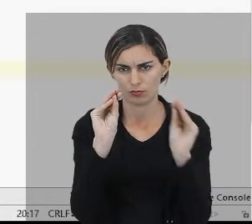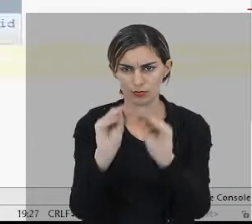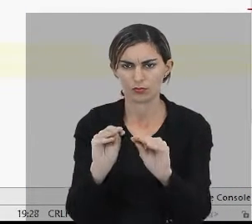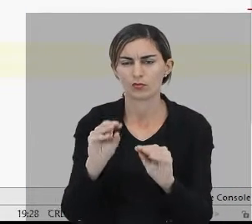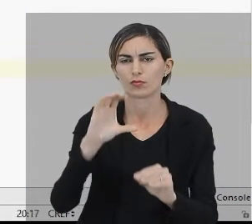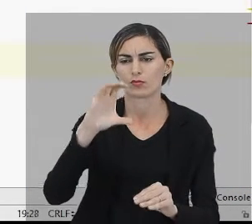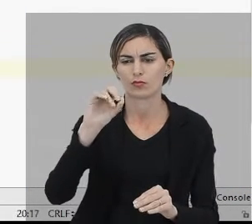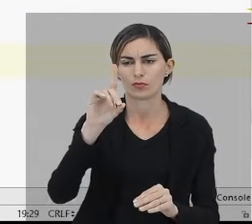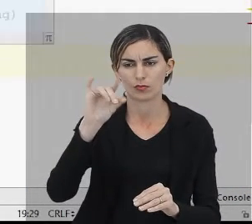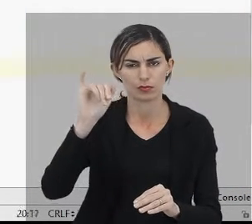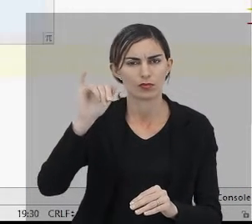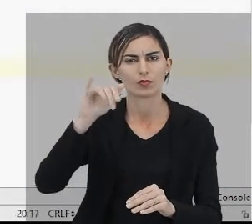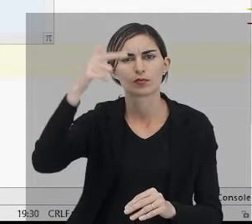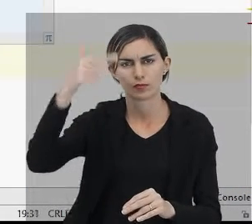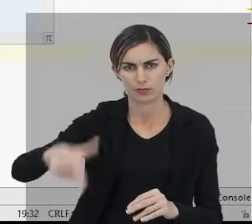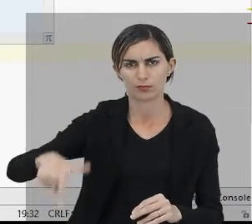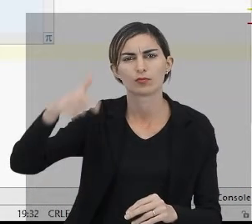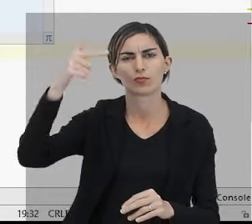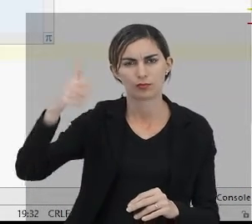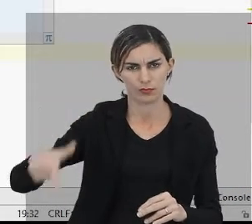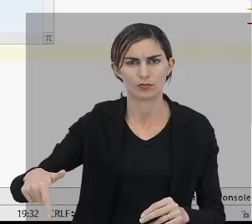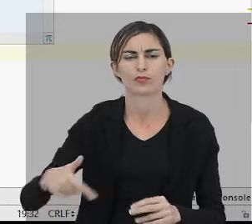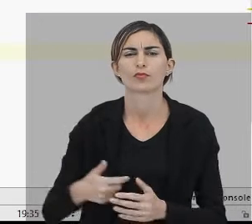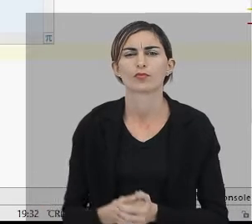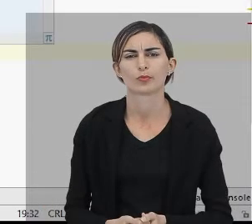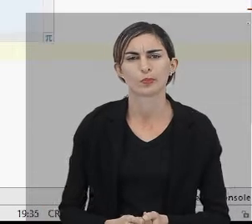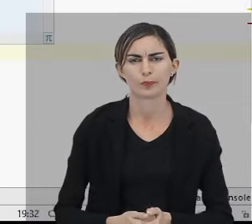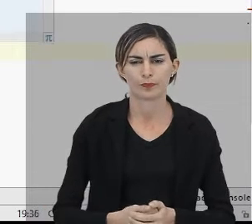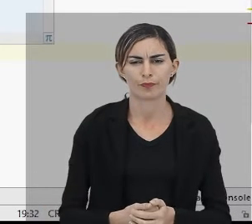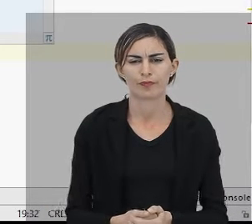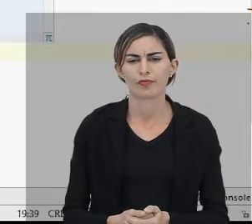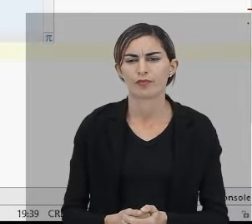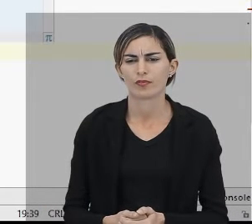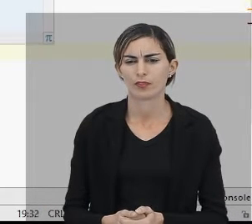de repetição, aquilo que eu quero que repita.